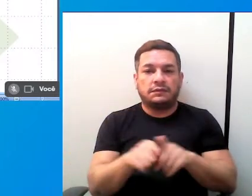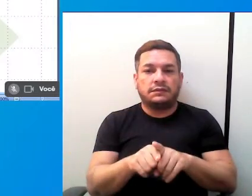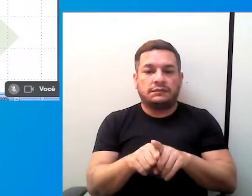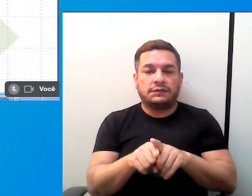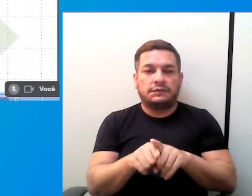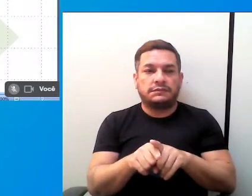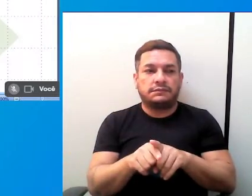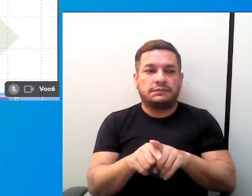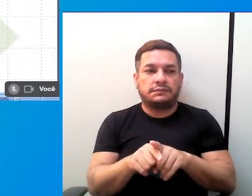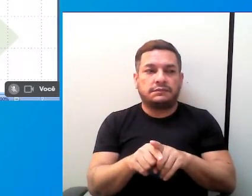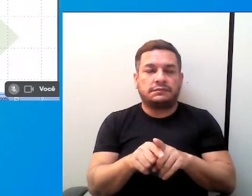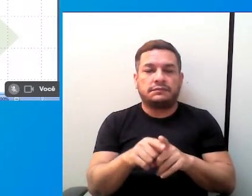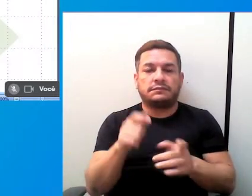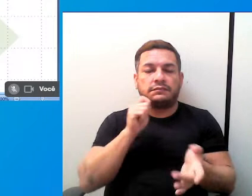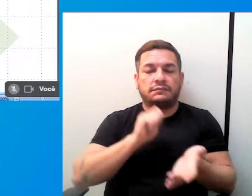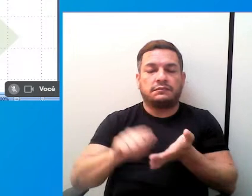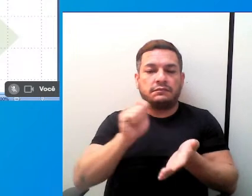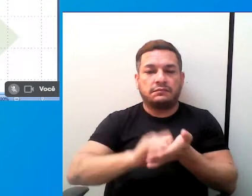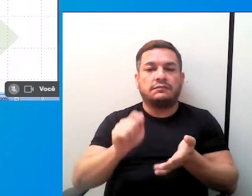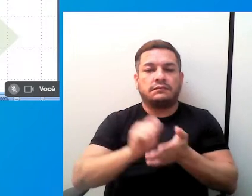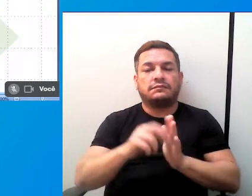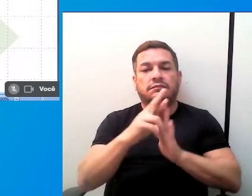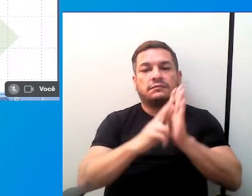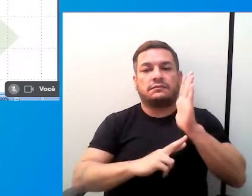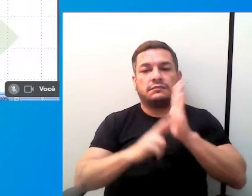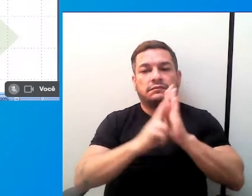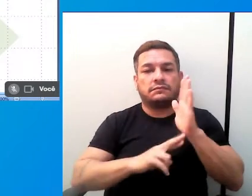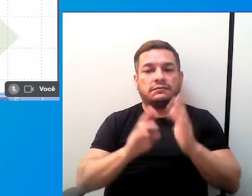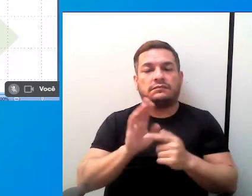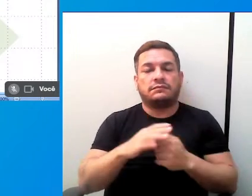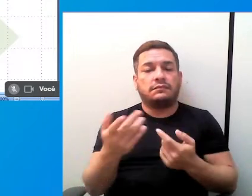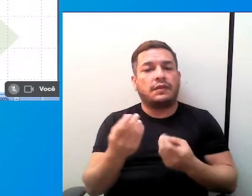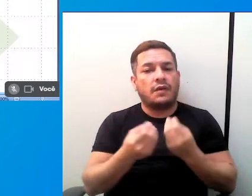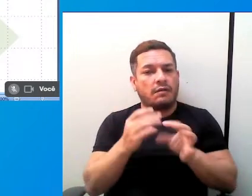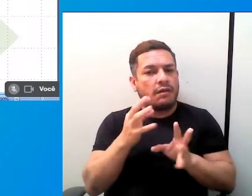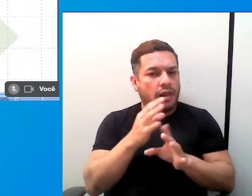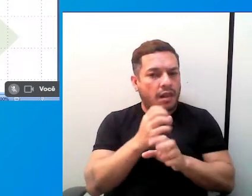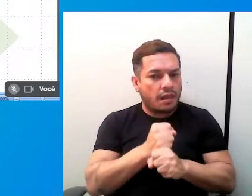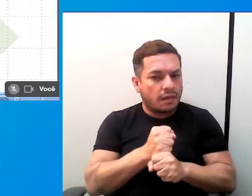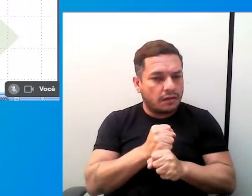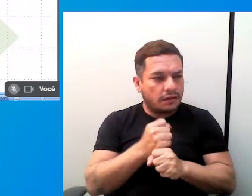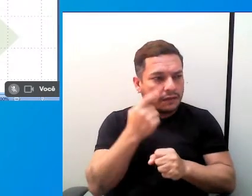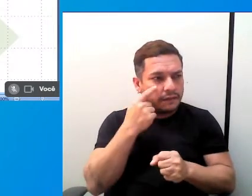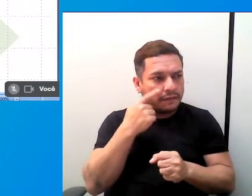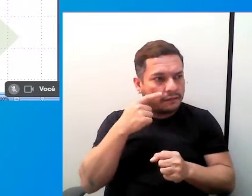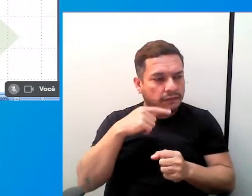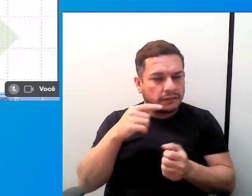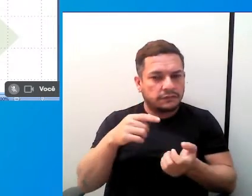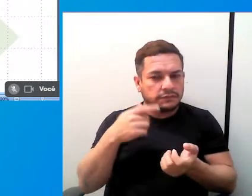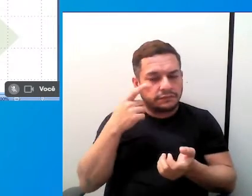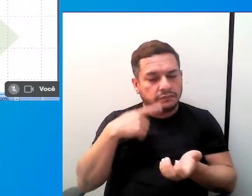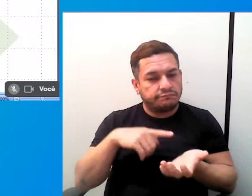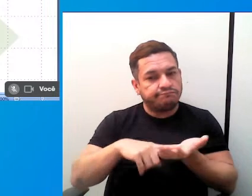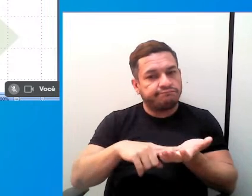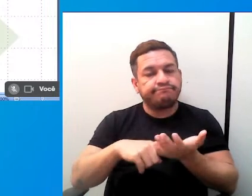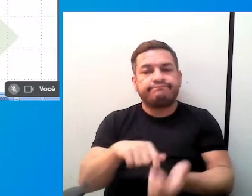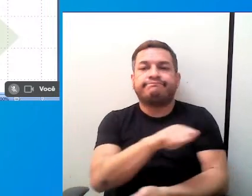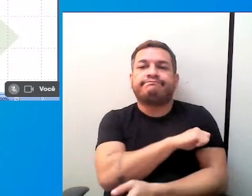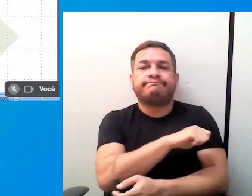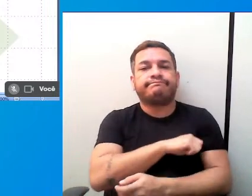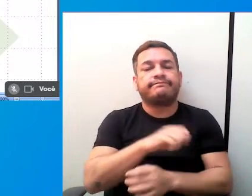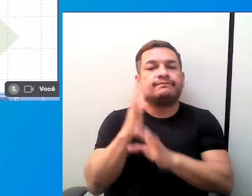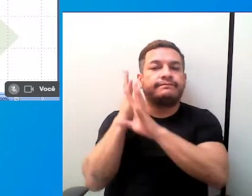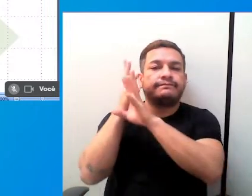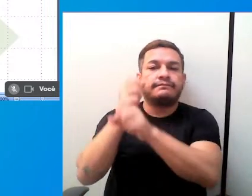de extensão, a escrita do relatório e a prestação de contas. A escrita do relatório é feita pelos alunos, com supervisão